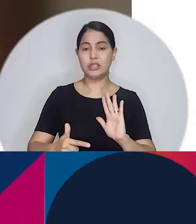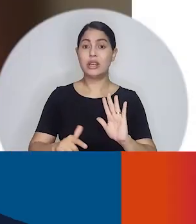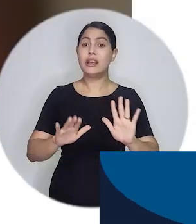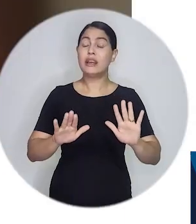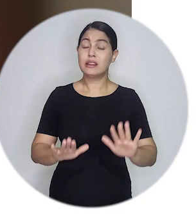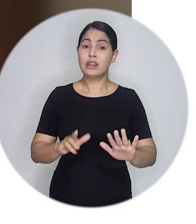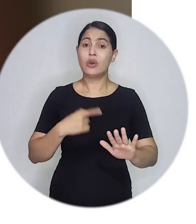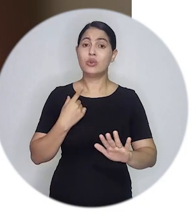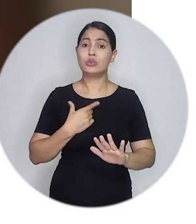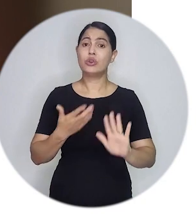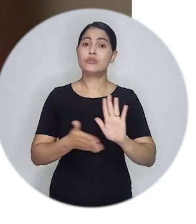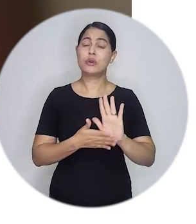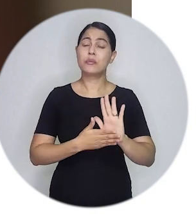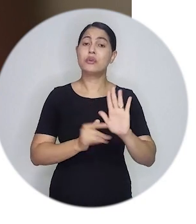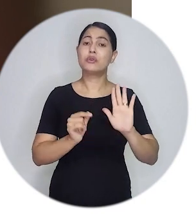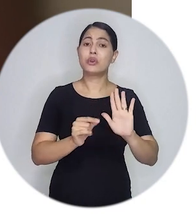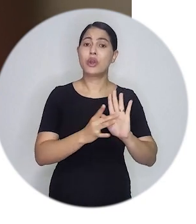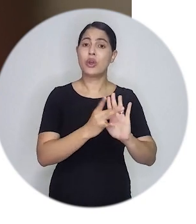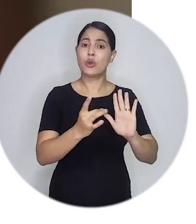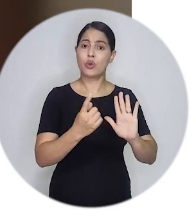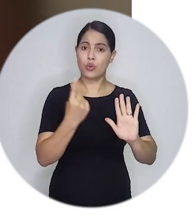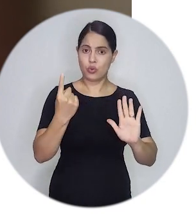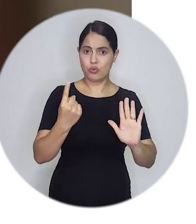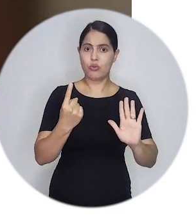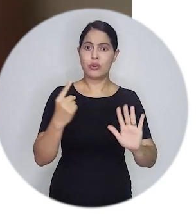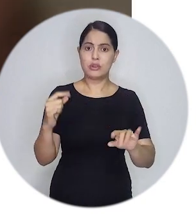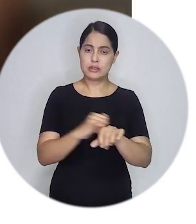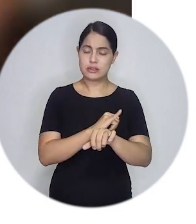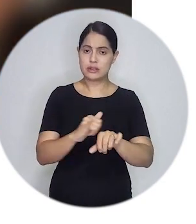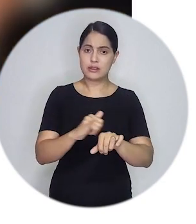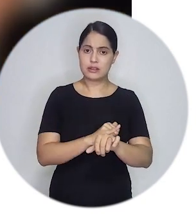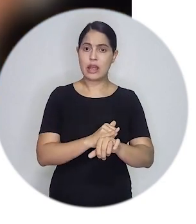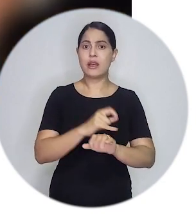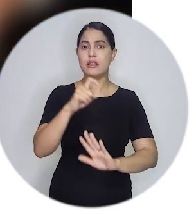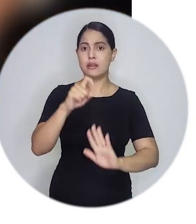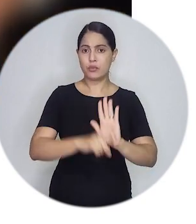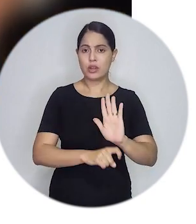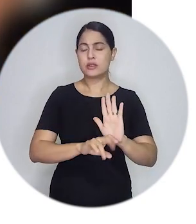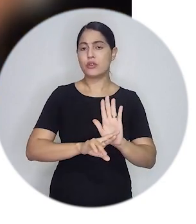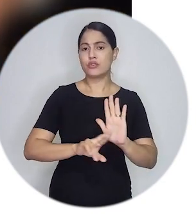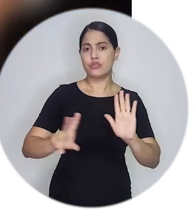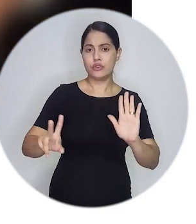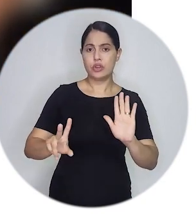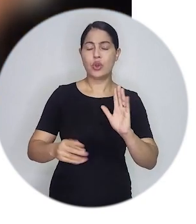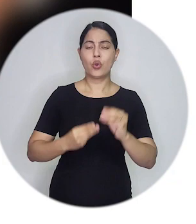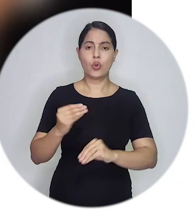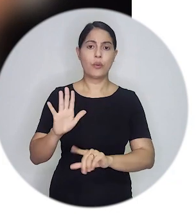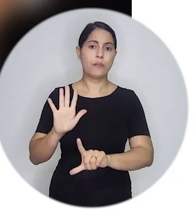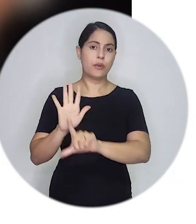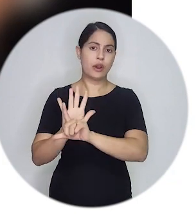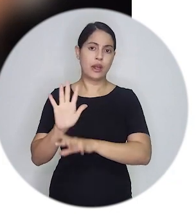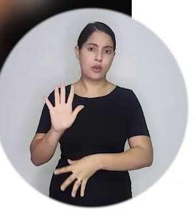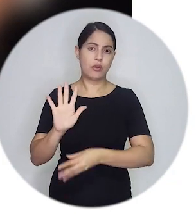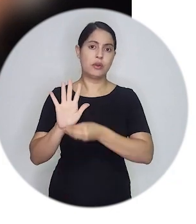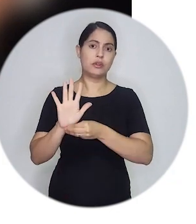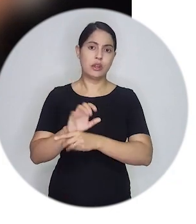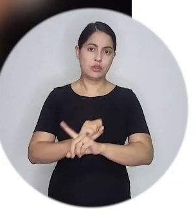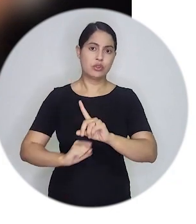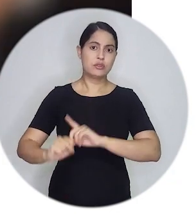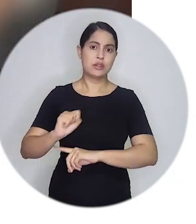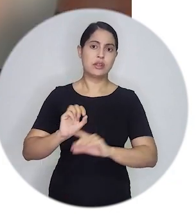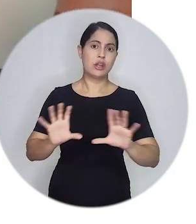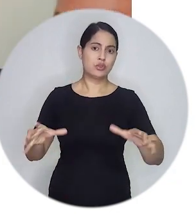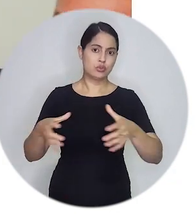3 proposições. Uma emenda para garantir uma tributação diferenciada através de